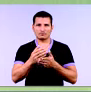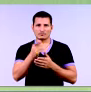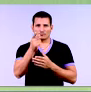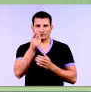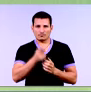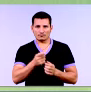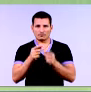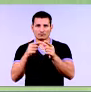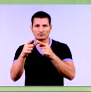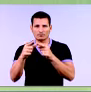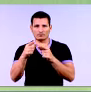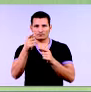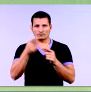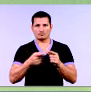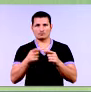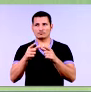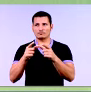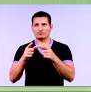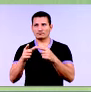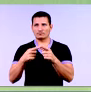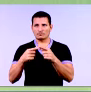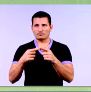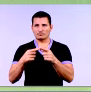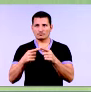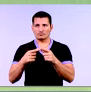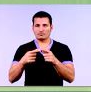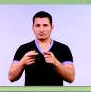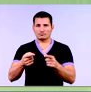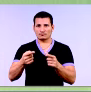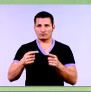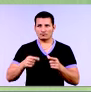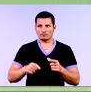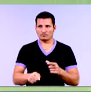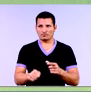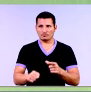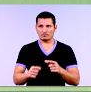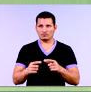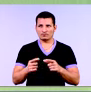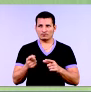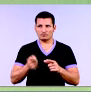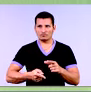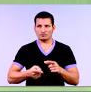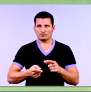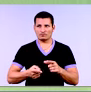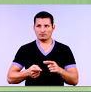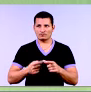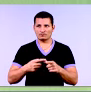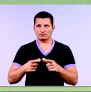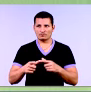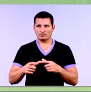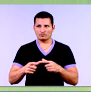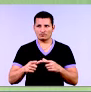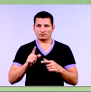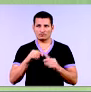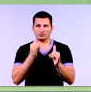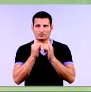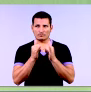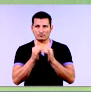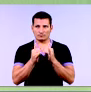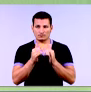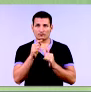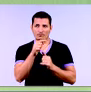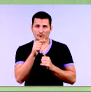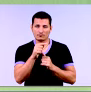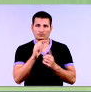asterisco e finalizam com um asterisco e uma barra. Essa informação indica para o compilador, para o